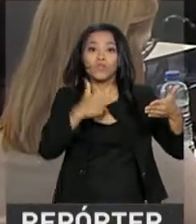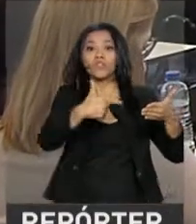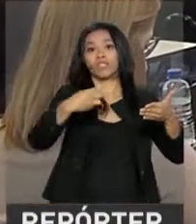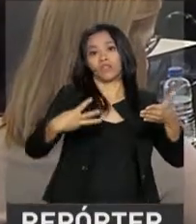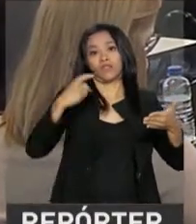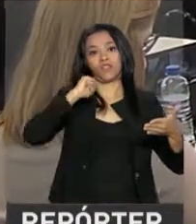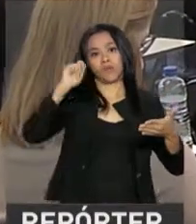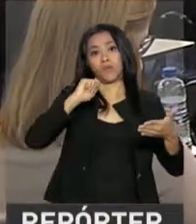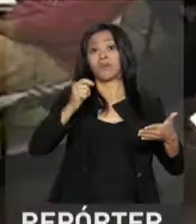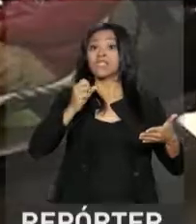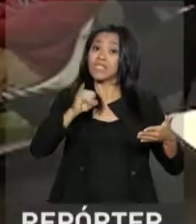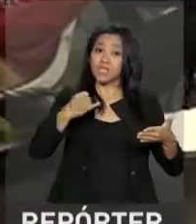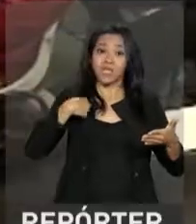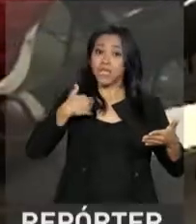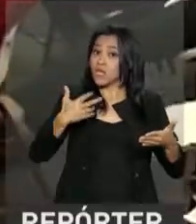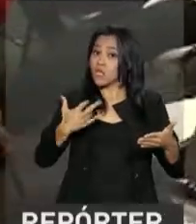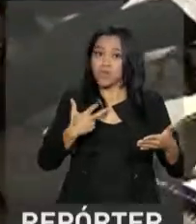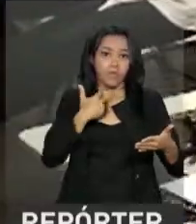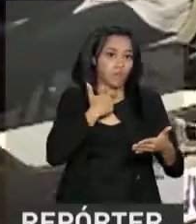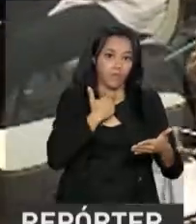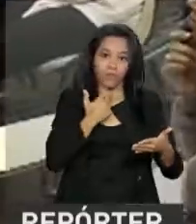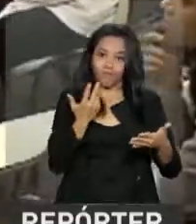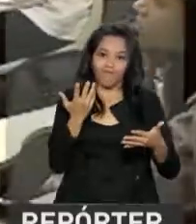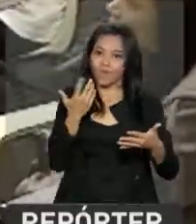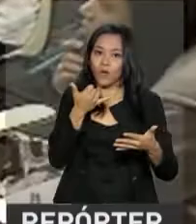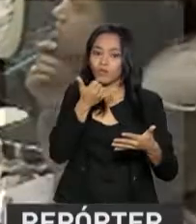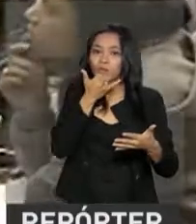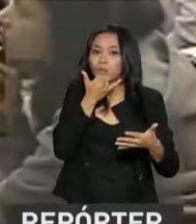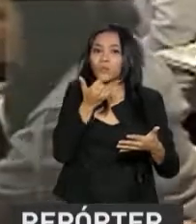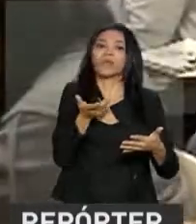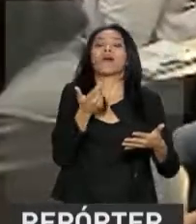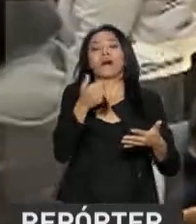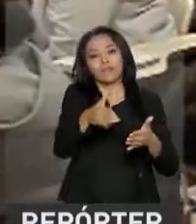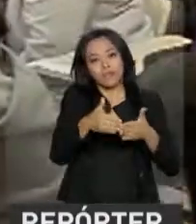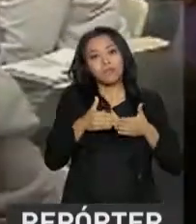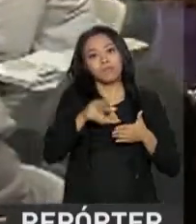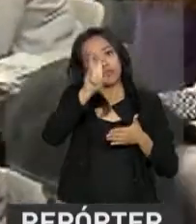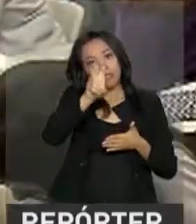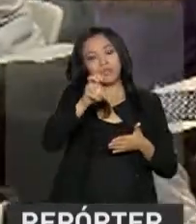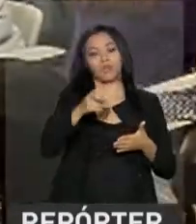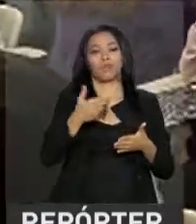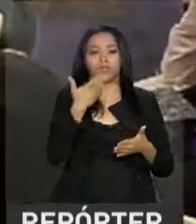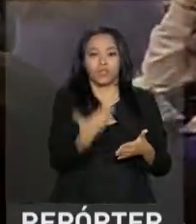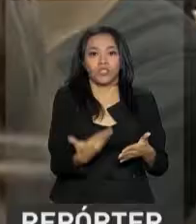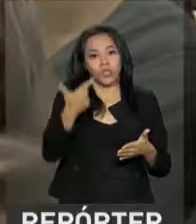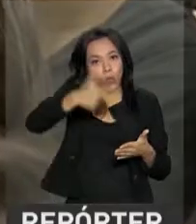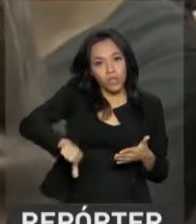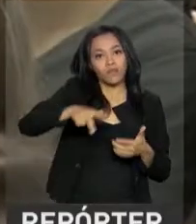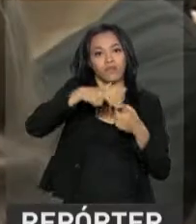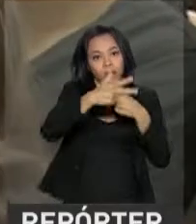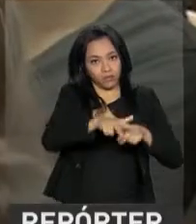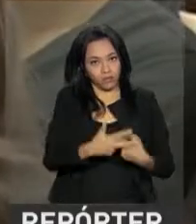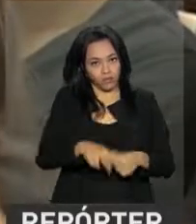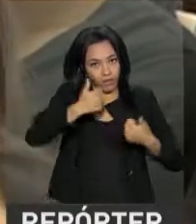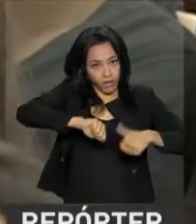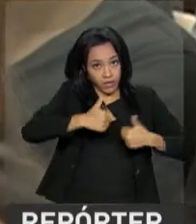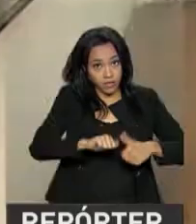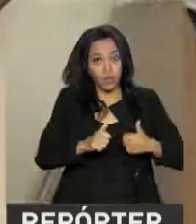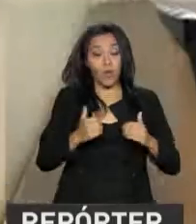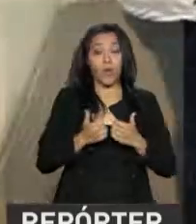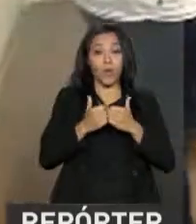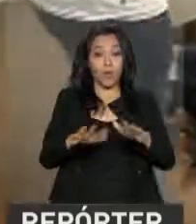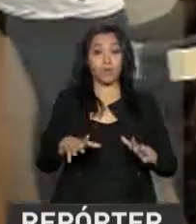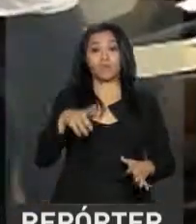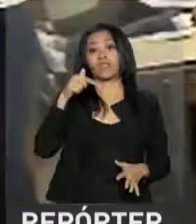terá cinco dias para pedir revisão as provas do enem serão nos dias 4 e 11 de novembro as inscrições começam no dia